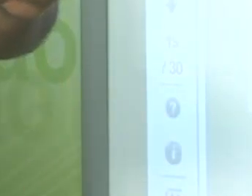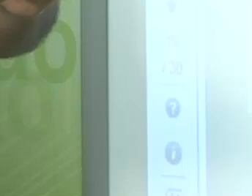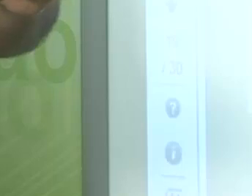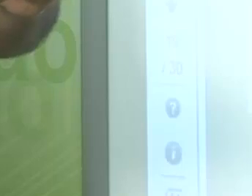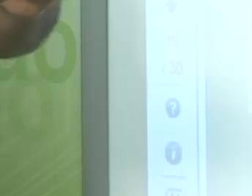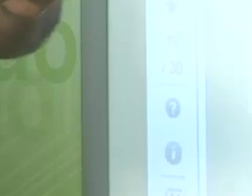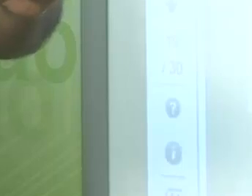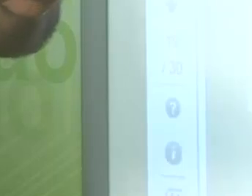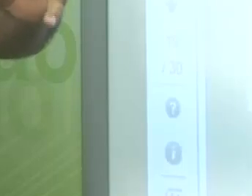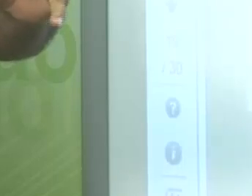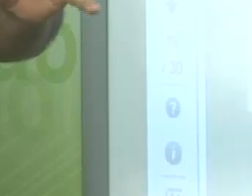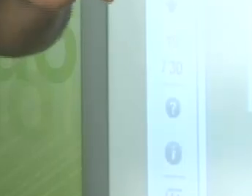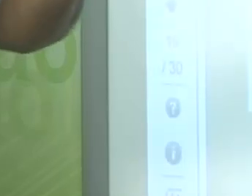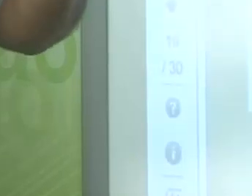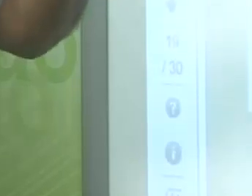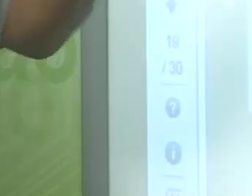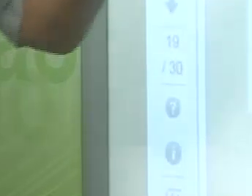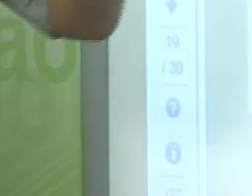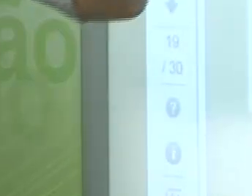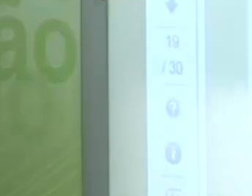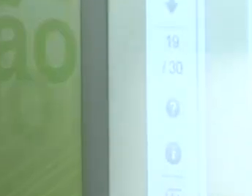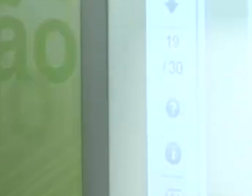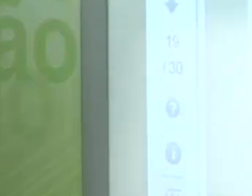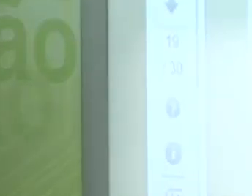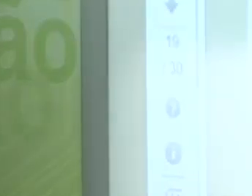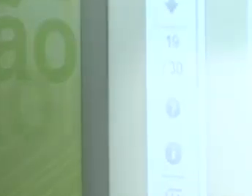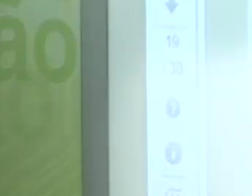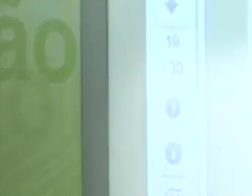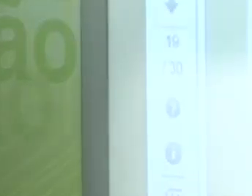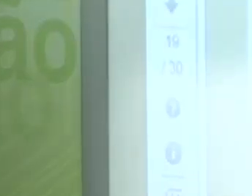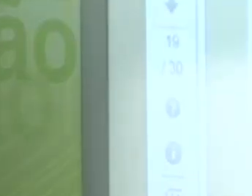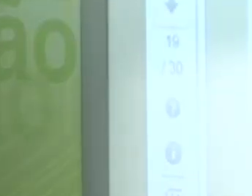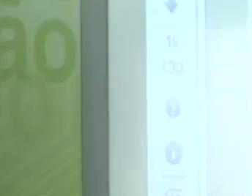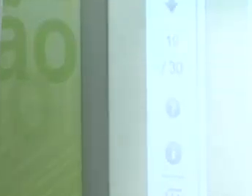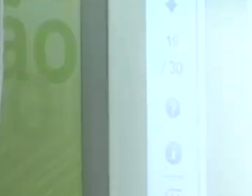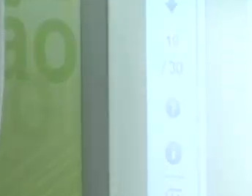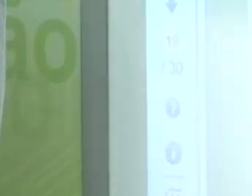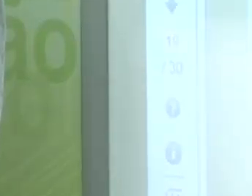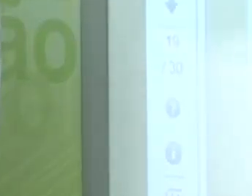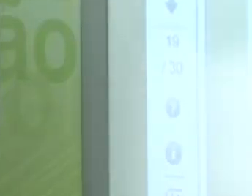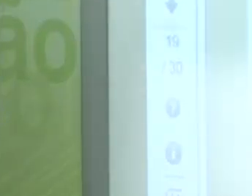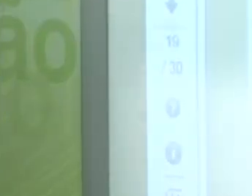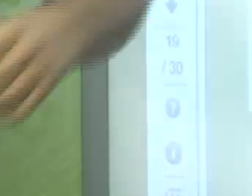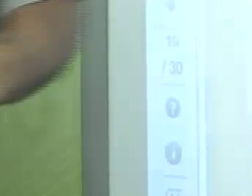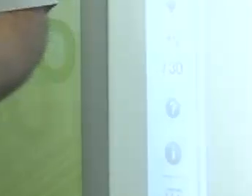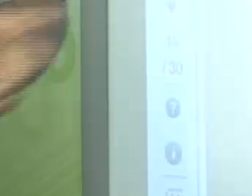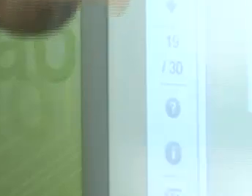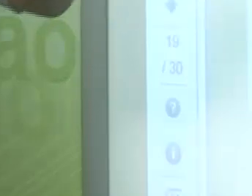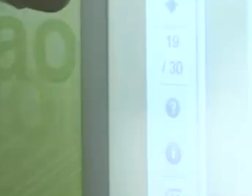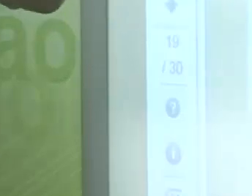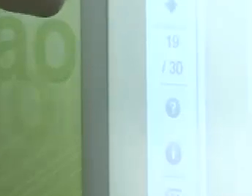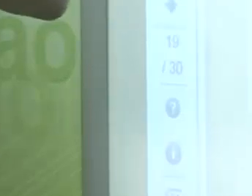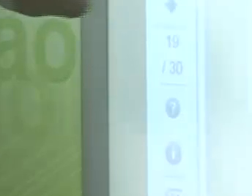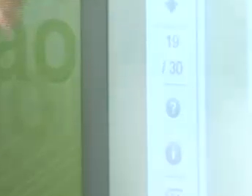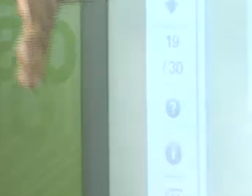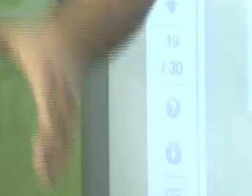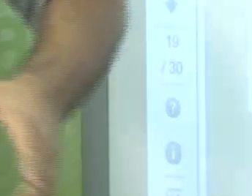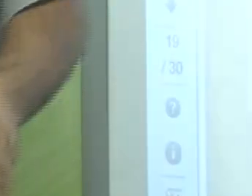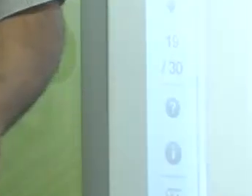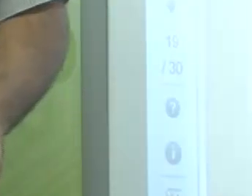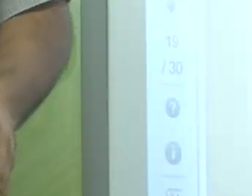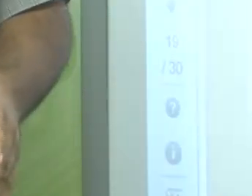aí é entender aonde eu estou colocando os atributos e como é que eu faço essa ligação e aonde é que estão